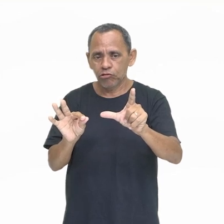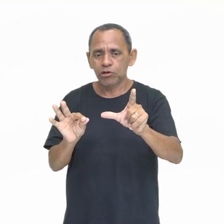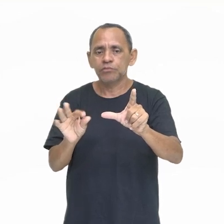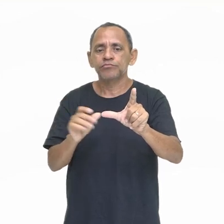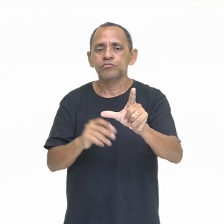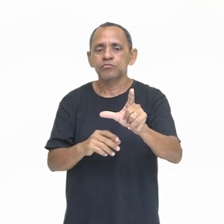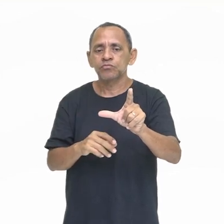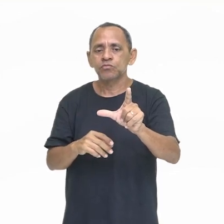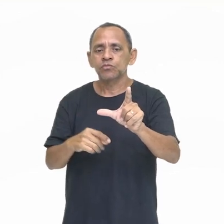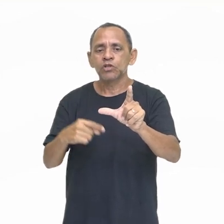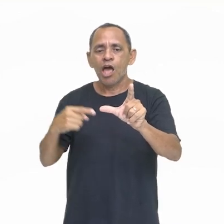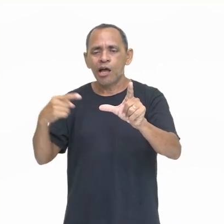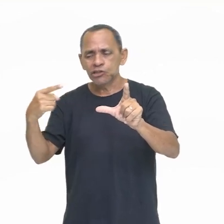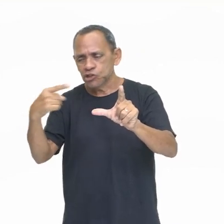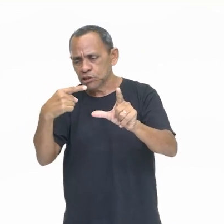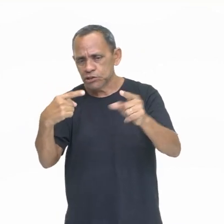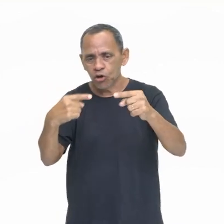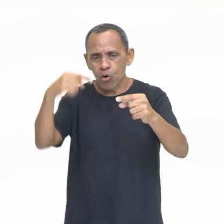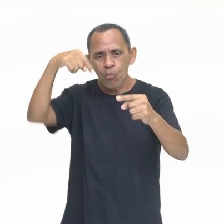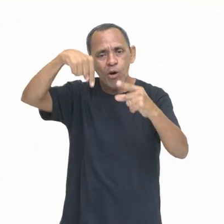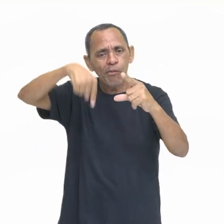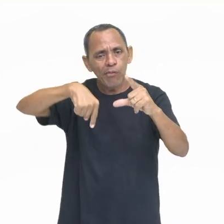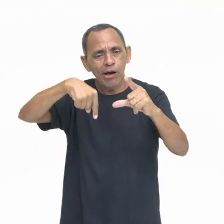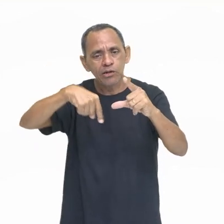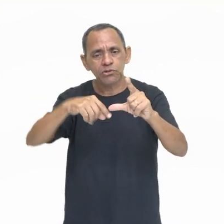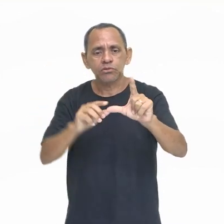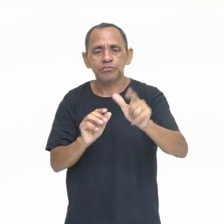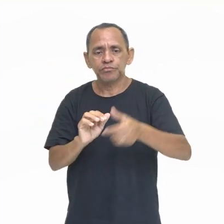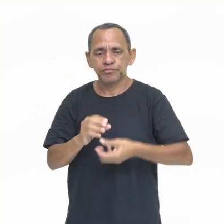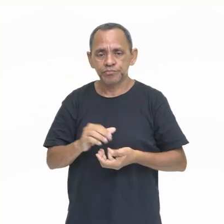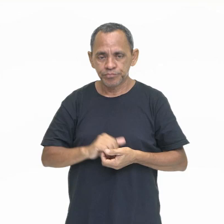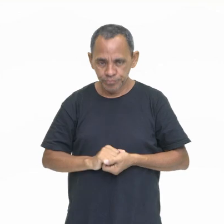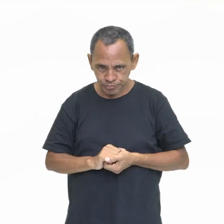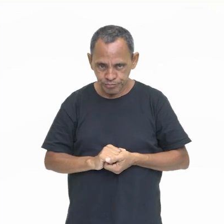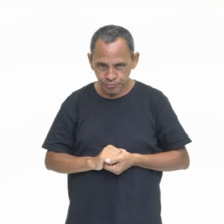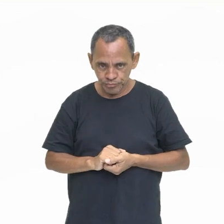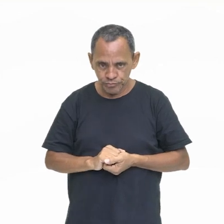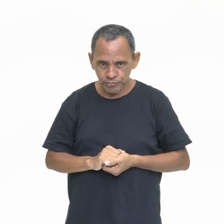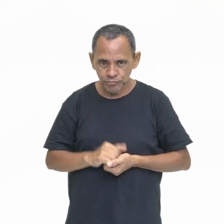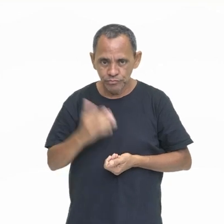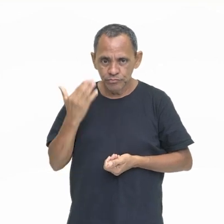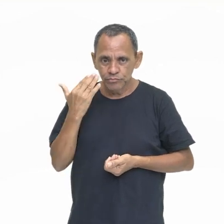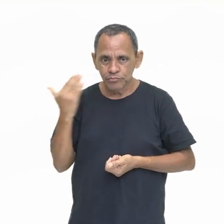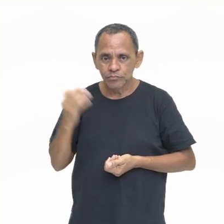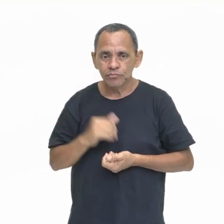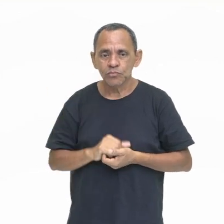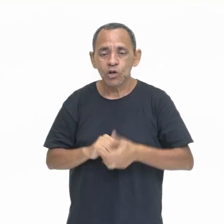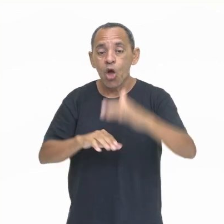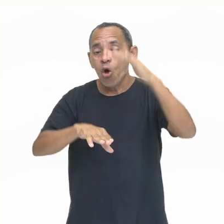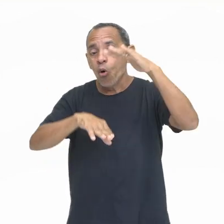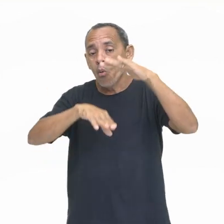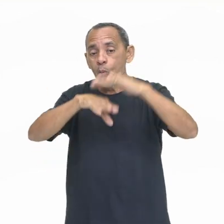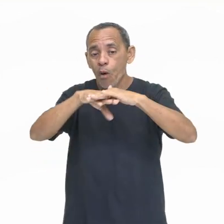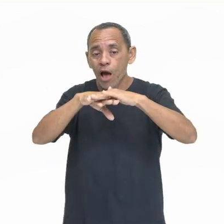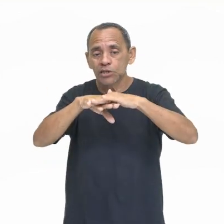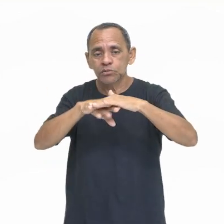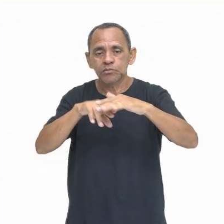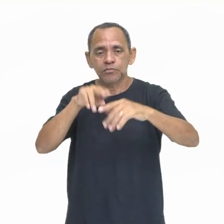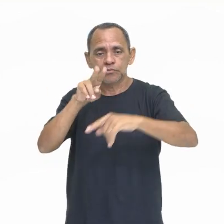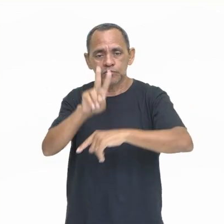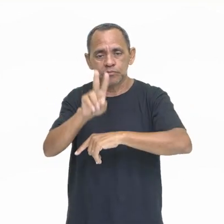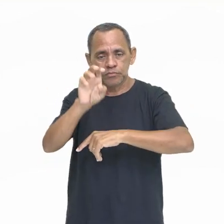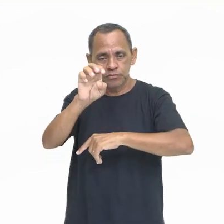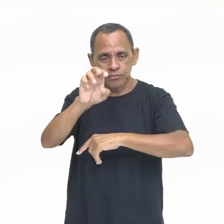parábola terá valor máximo. Por que máximo? Porque está aqui na parte de cima. Uma ideia é essa aqui, ó.